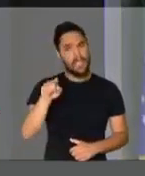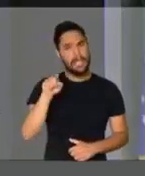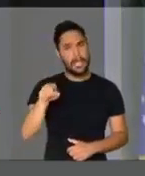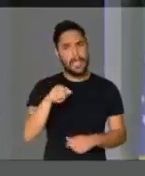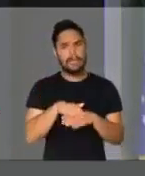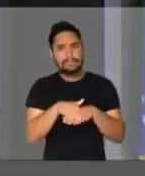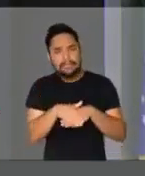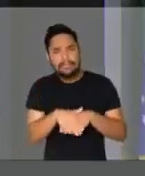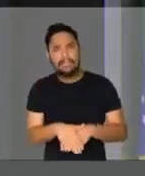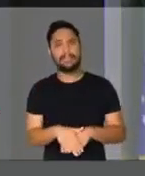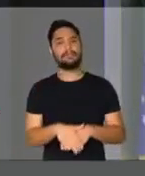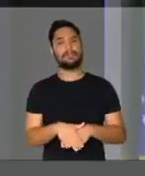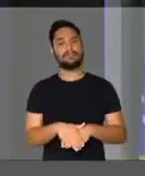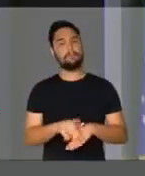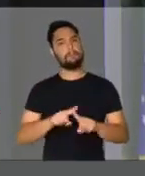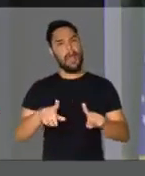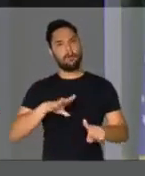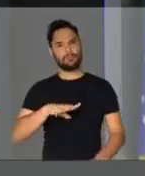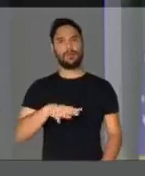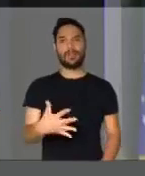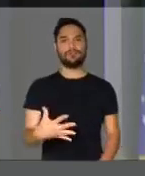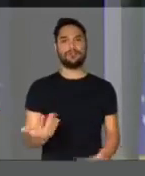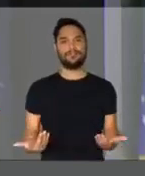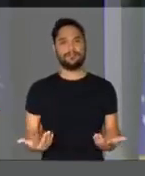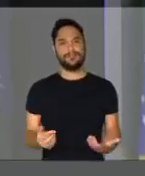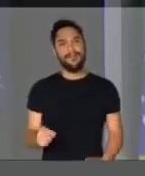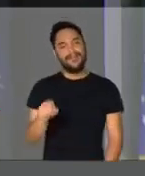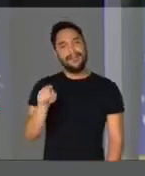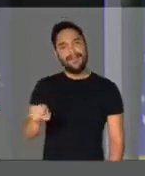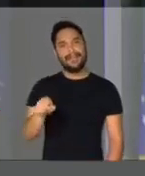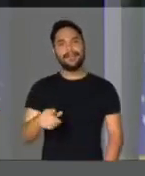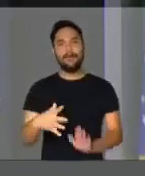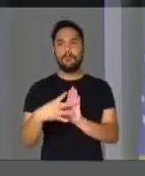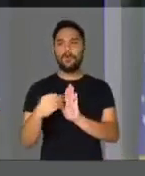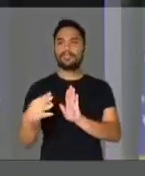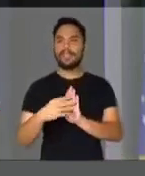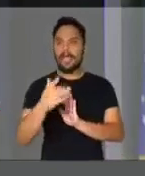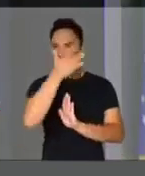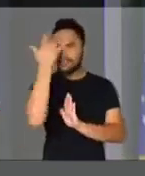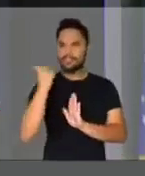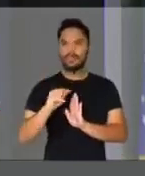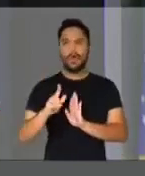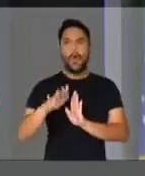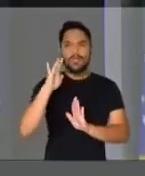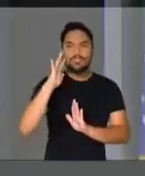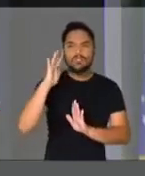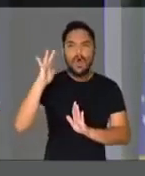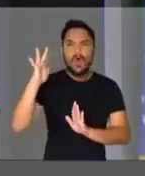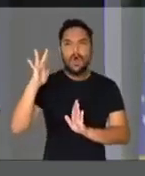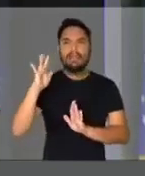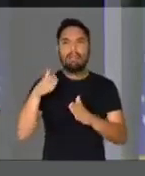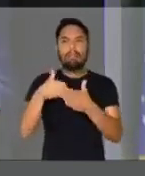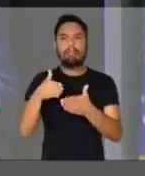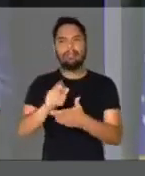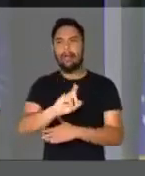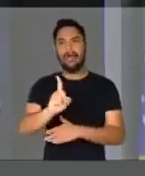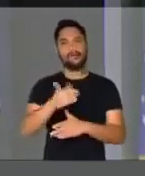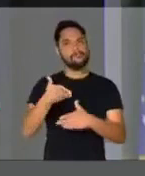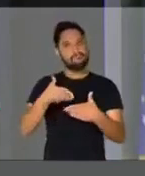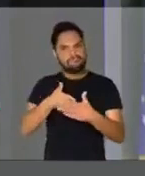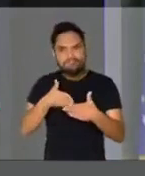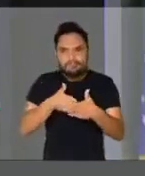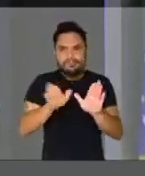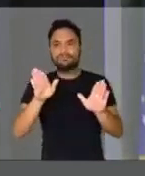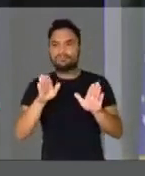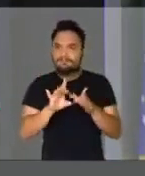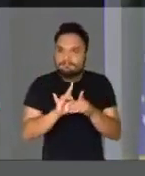ousadia mato-grossense, estereótipo daqueles que sonham alto e acabam voando ainda mais alto.